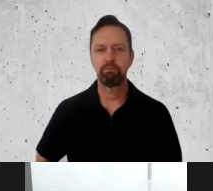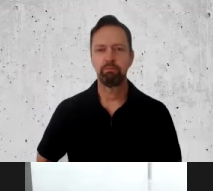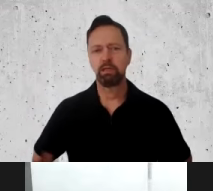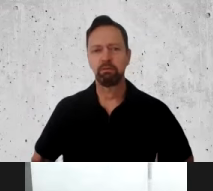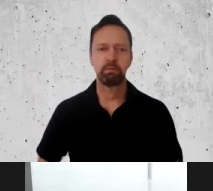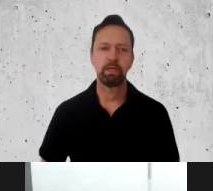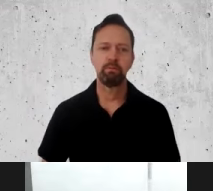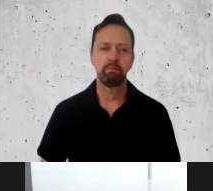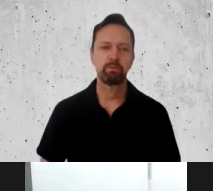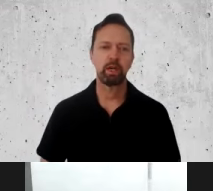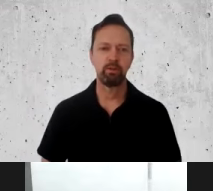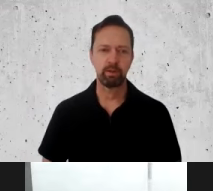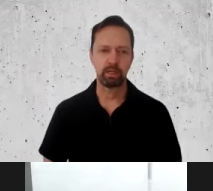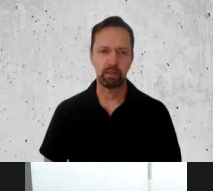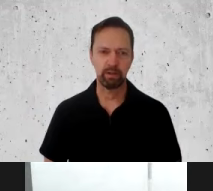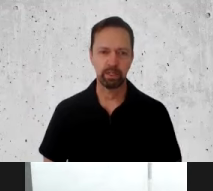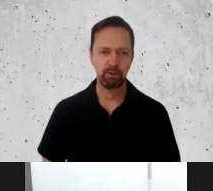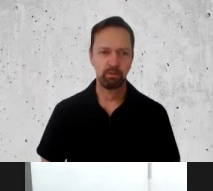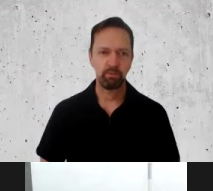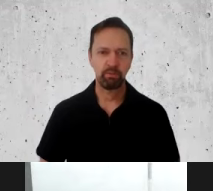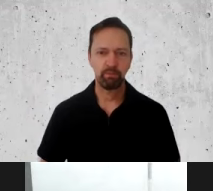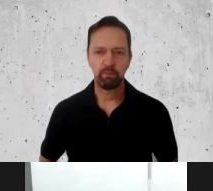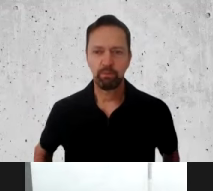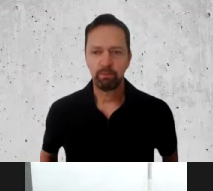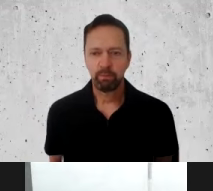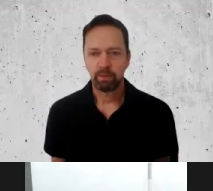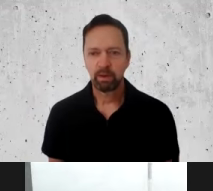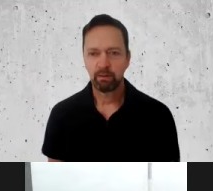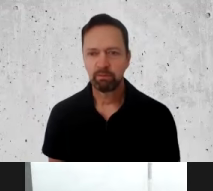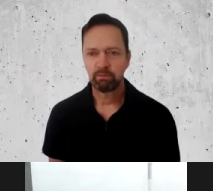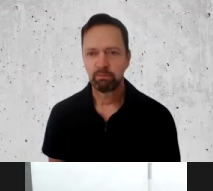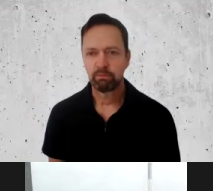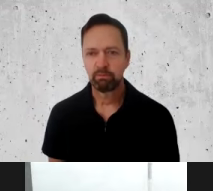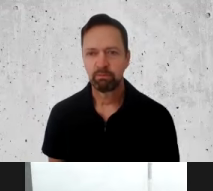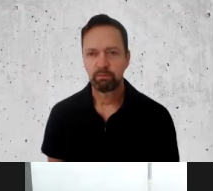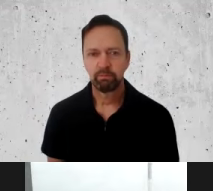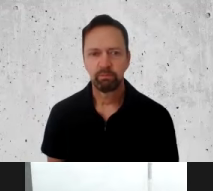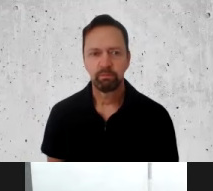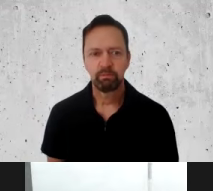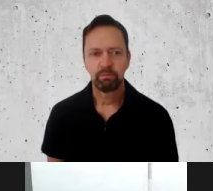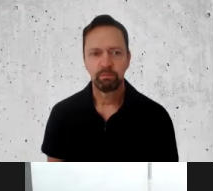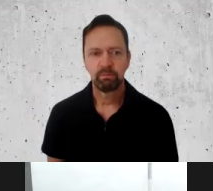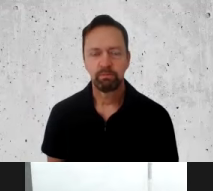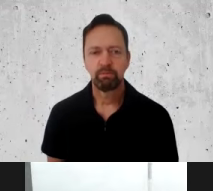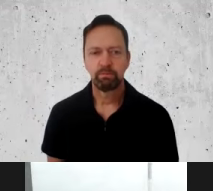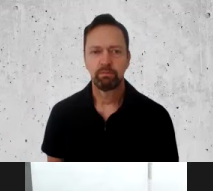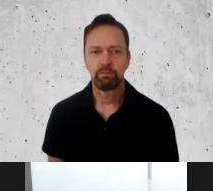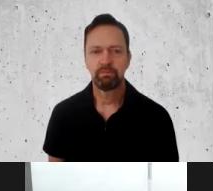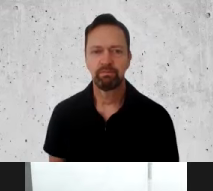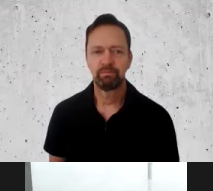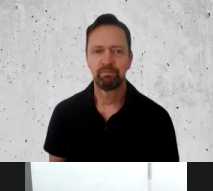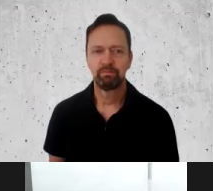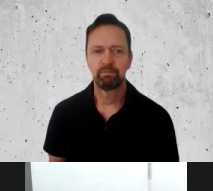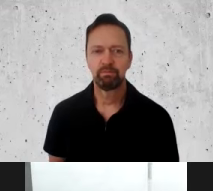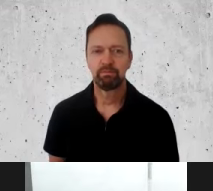é um... sei. Mas por quê? Você está pensando talvez em fazer? Talvez matemática pode... Não.